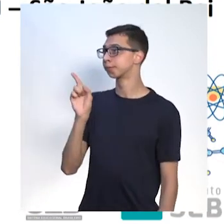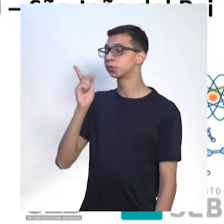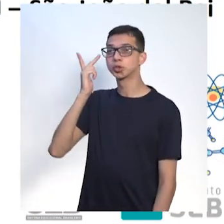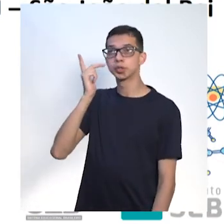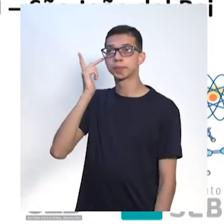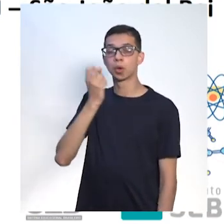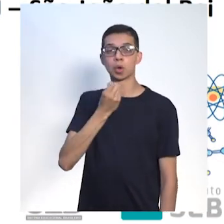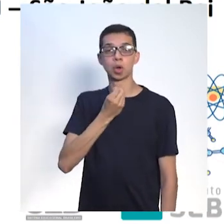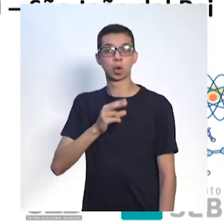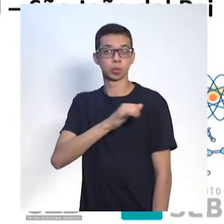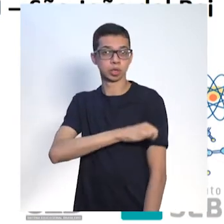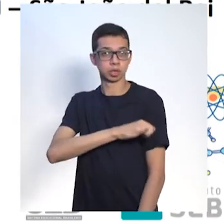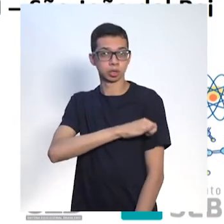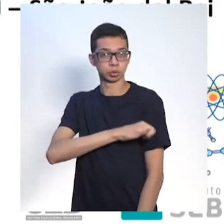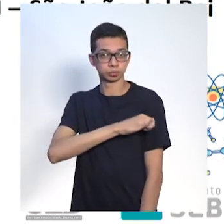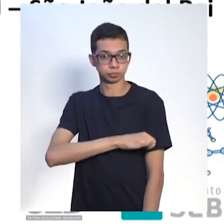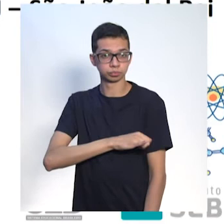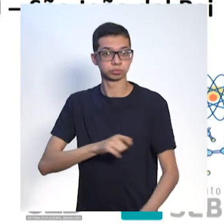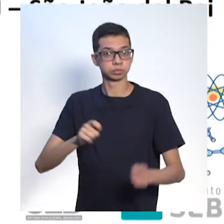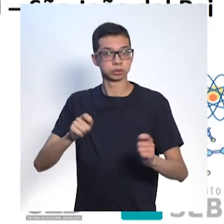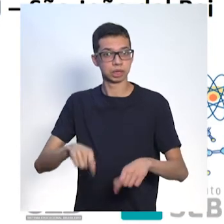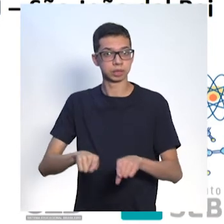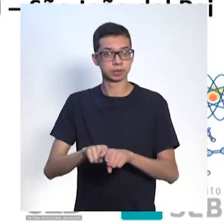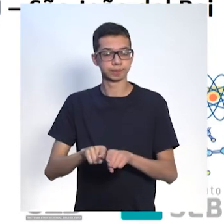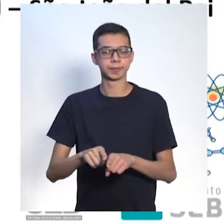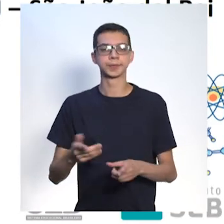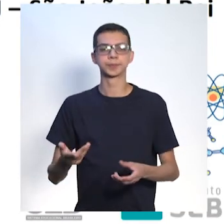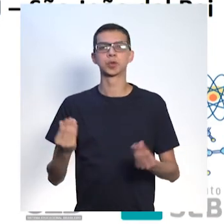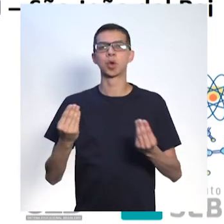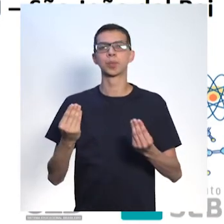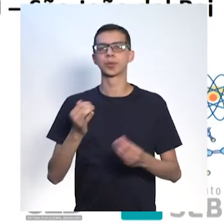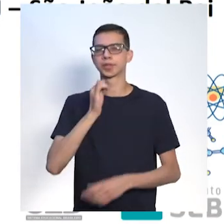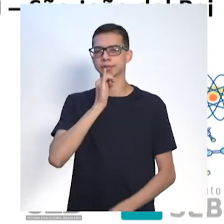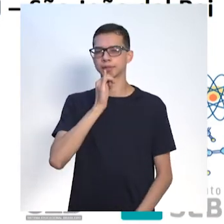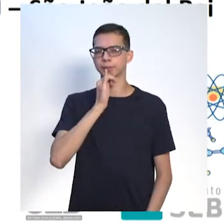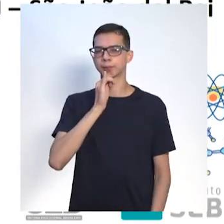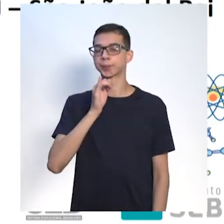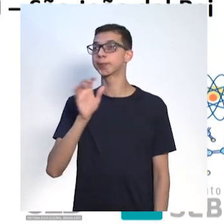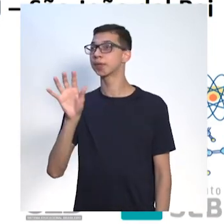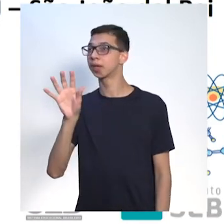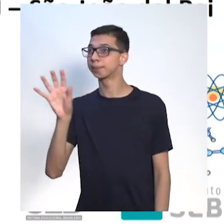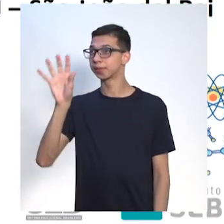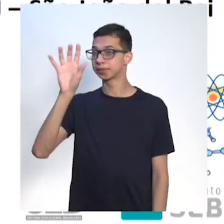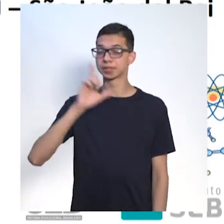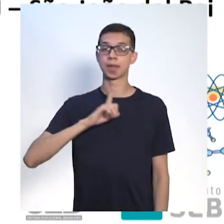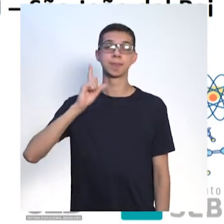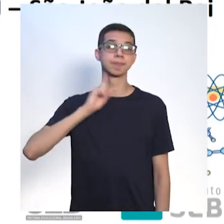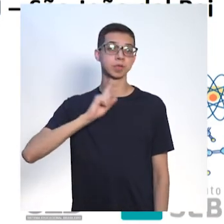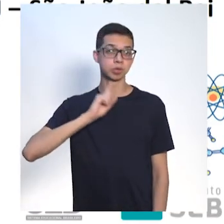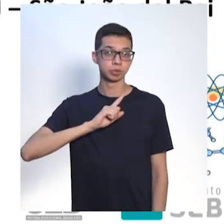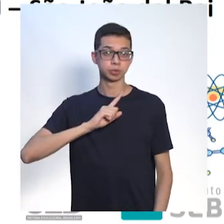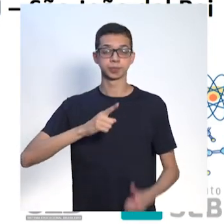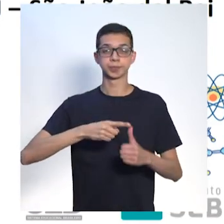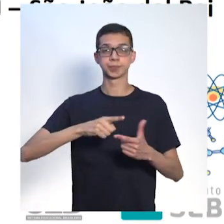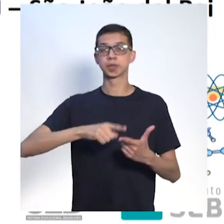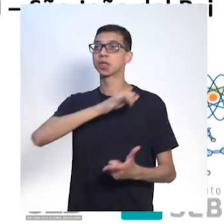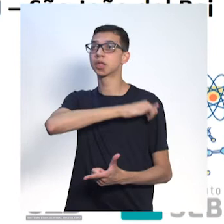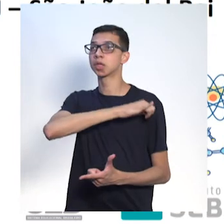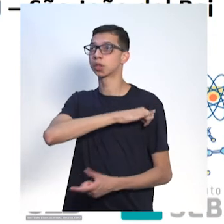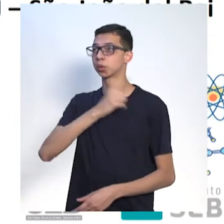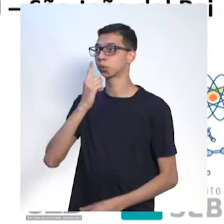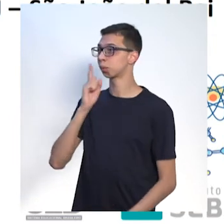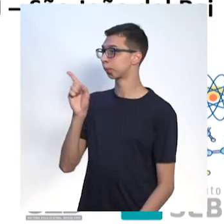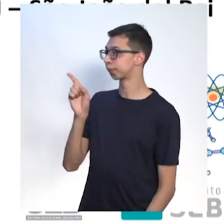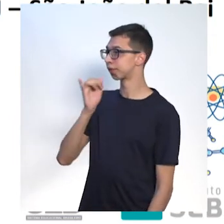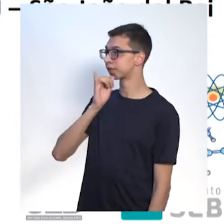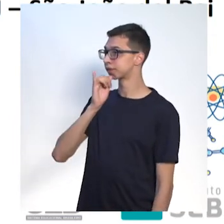Tranquilamente. Para cima aí, por exemplo, eu pego uma região boa de Minas Gerais, pego o Rio de Janeiro, por exemplo, a distância